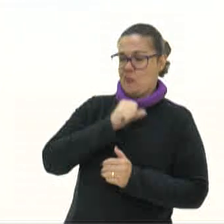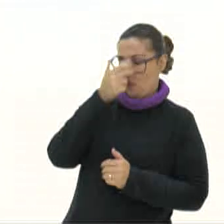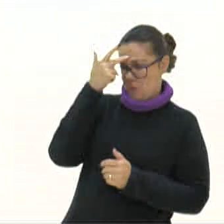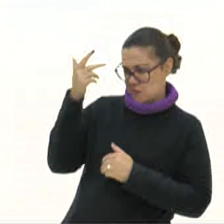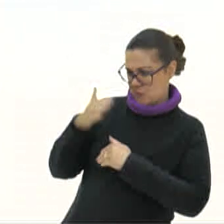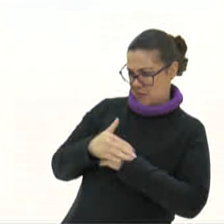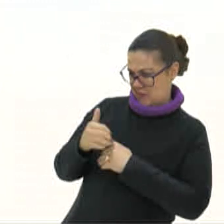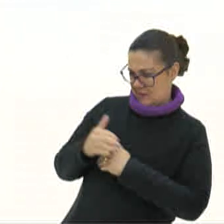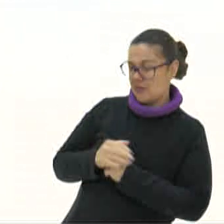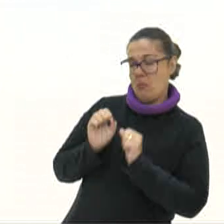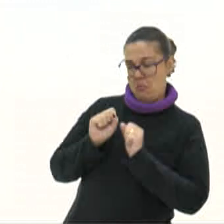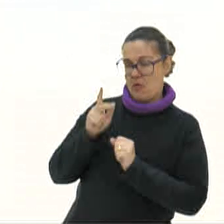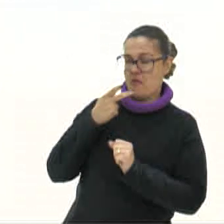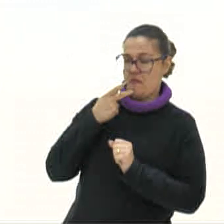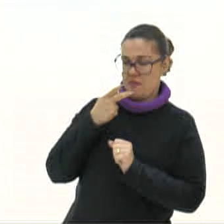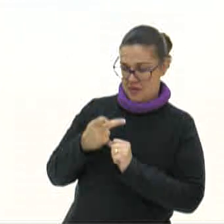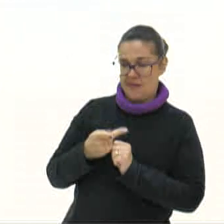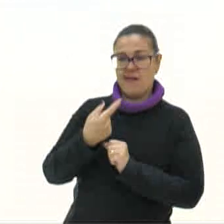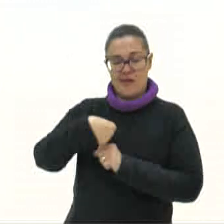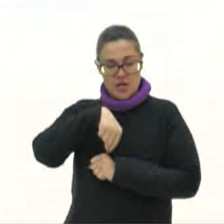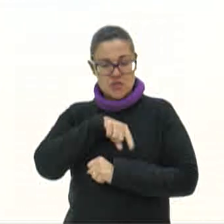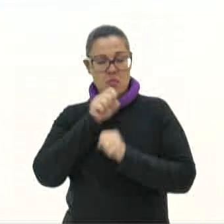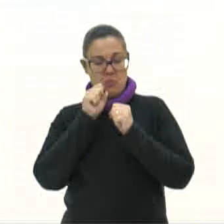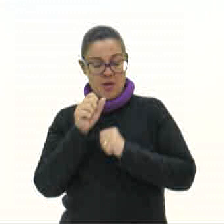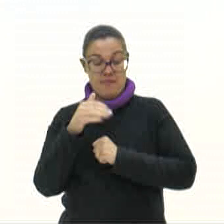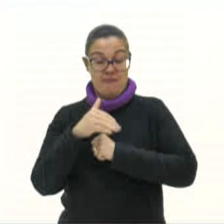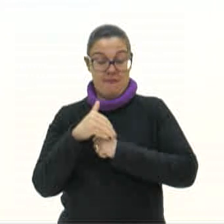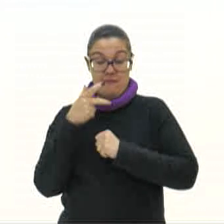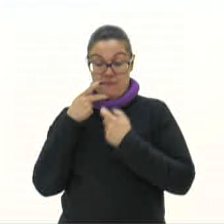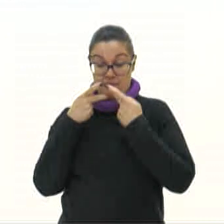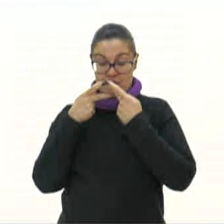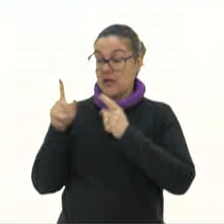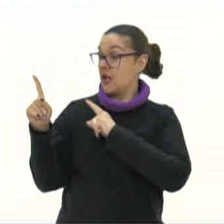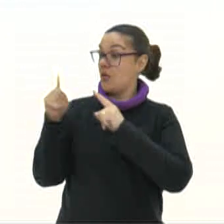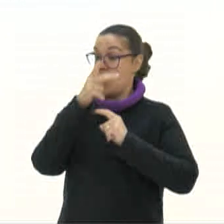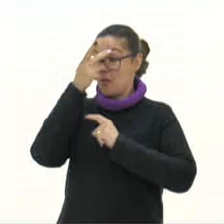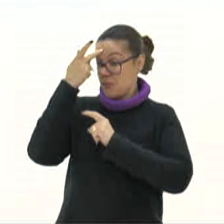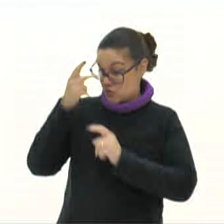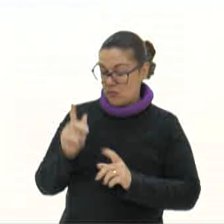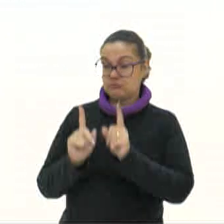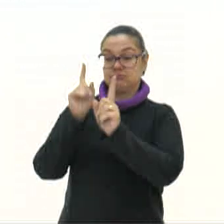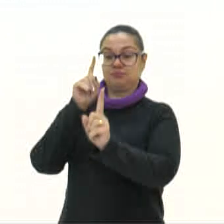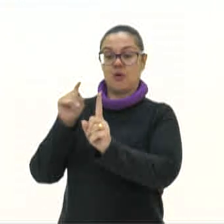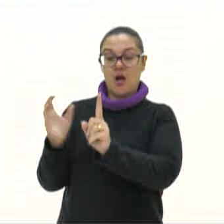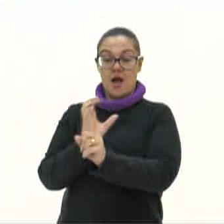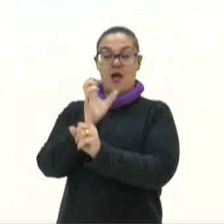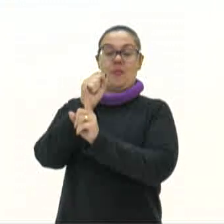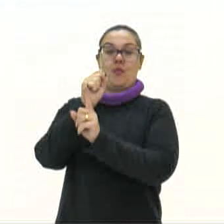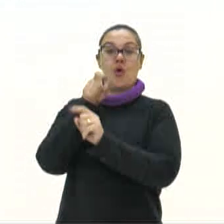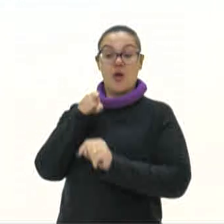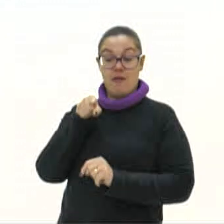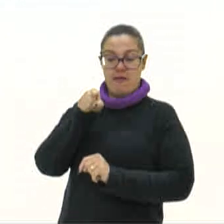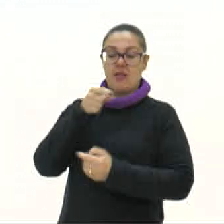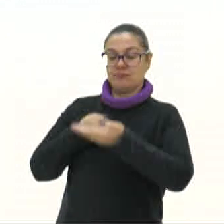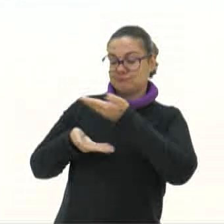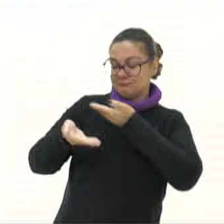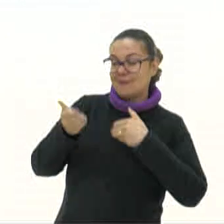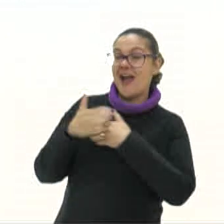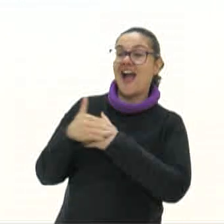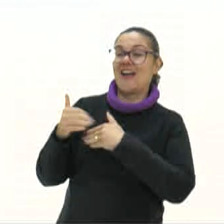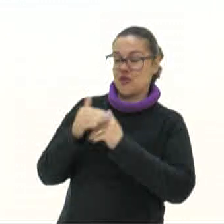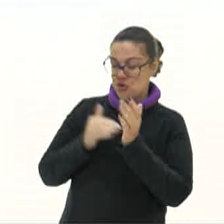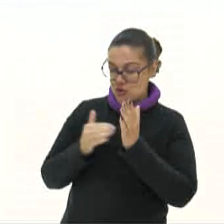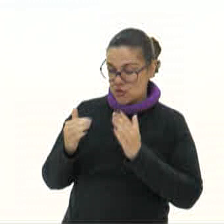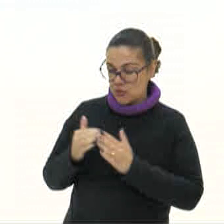gente pode dizer que talvez ele não fosse uma pessoa do amor, que ele era amável em tudo,